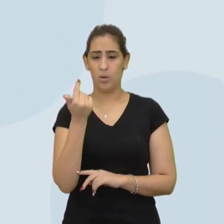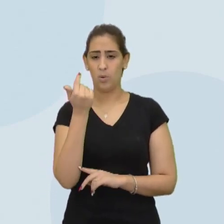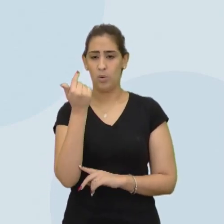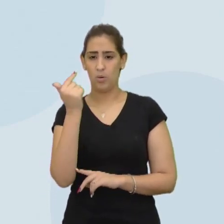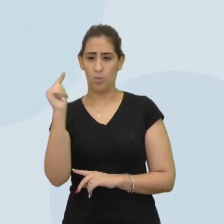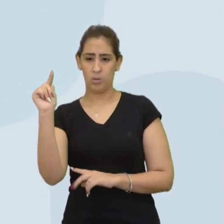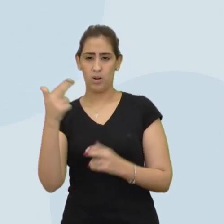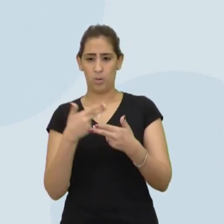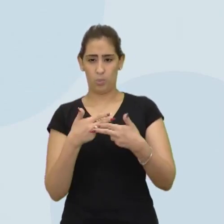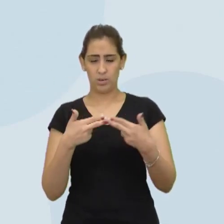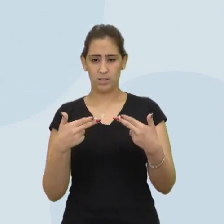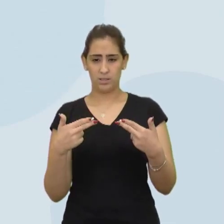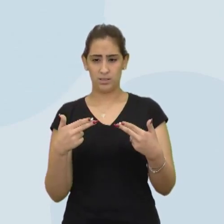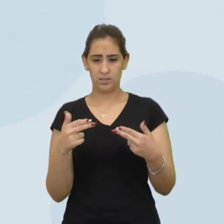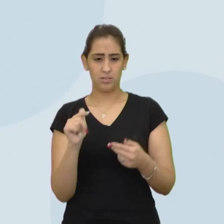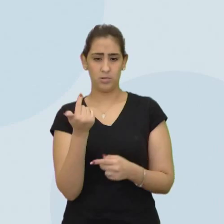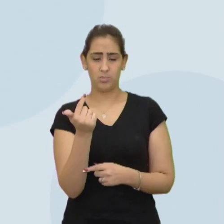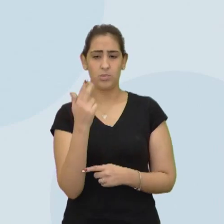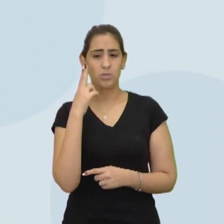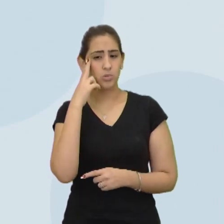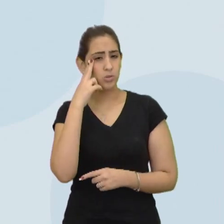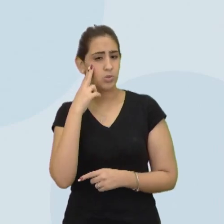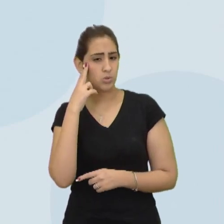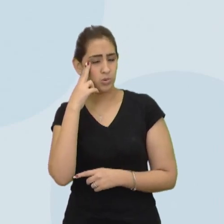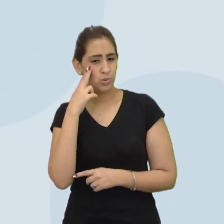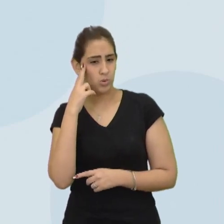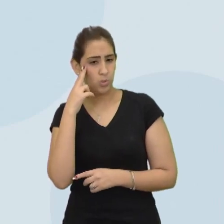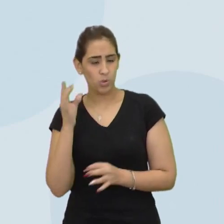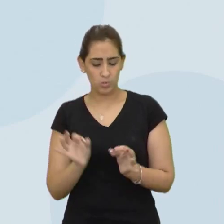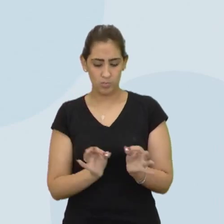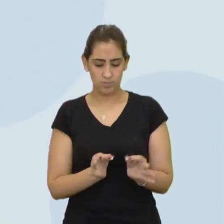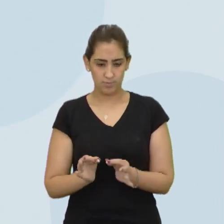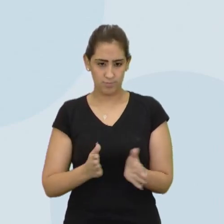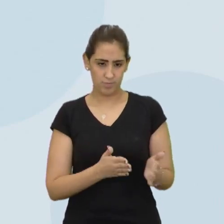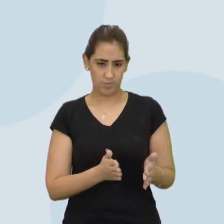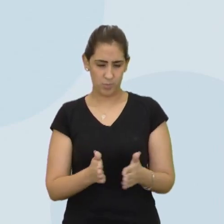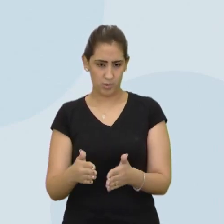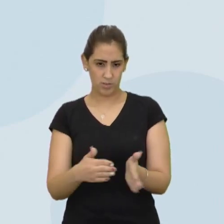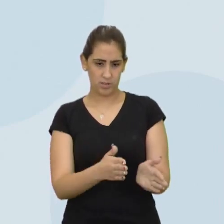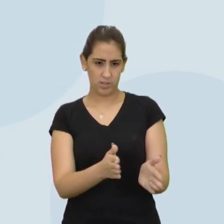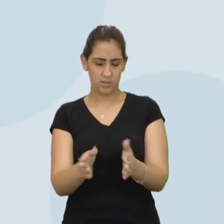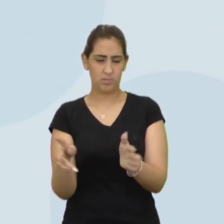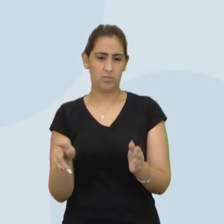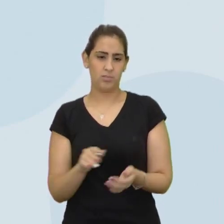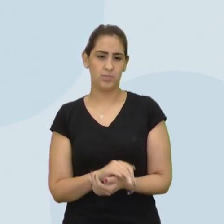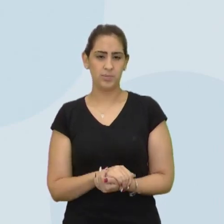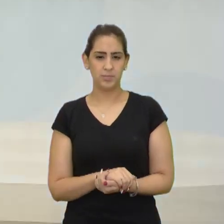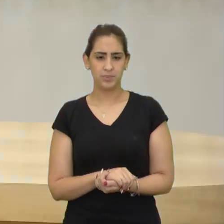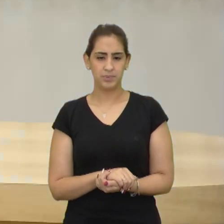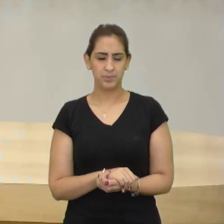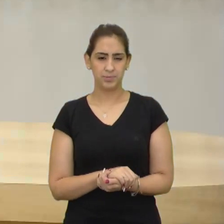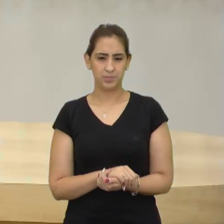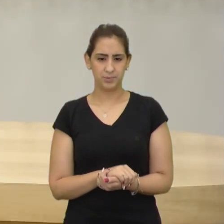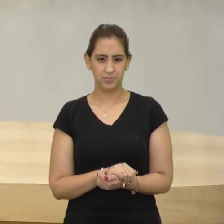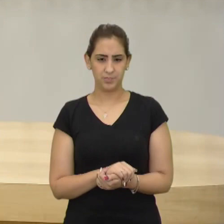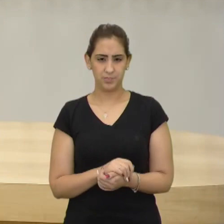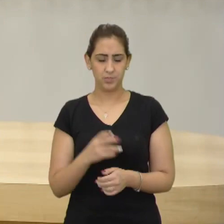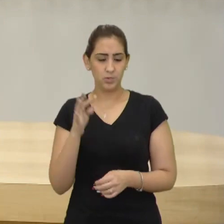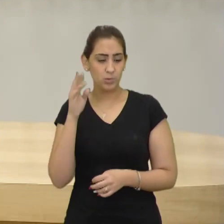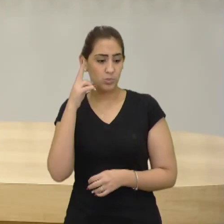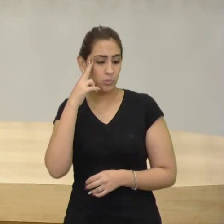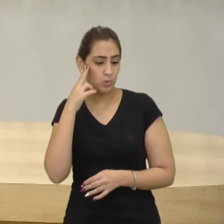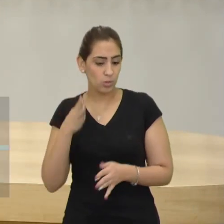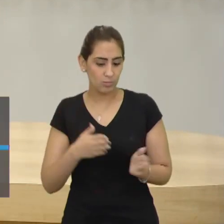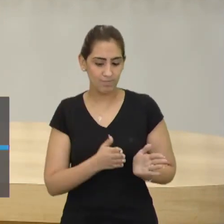é outra coisa senão um sonho conduzido, um sonho